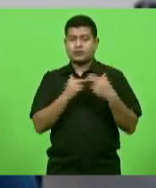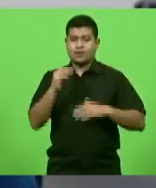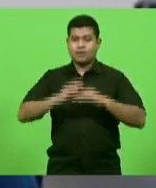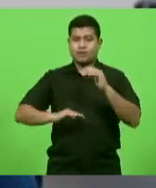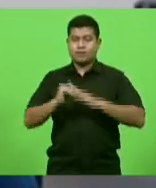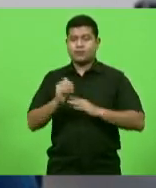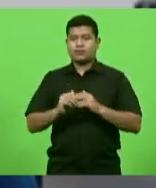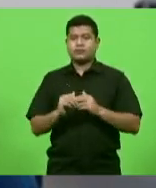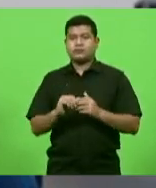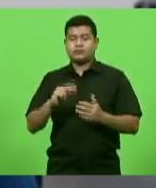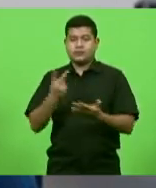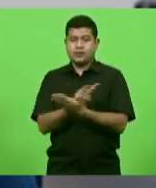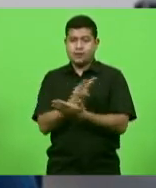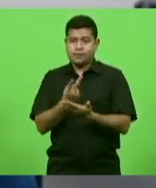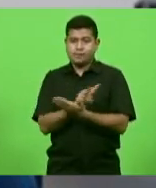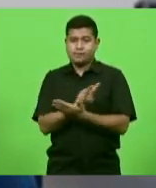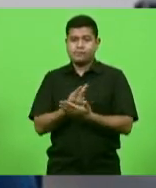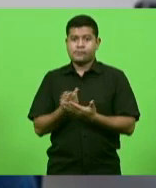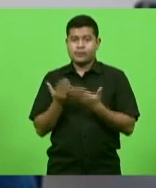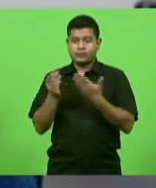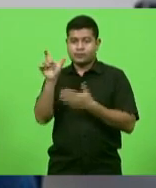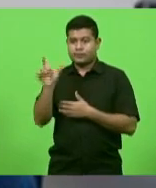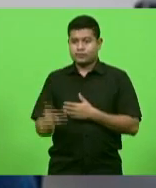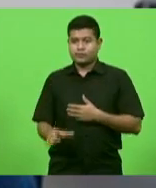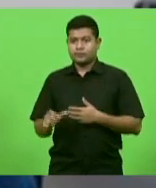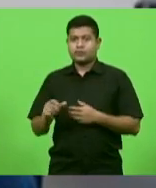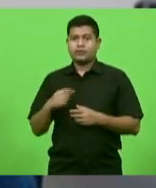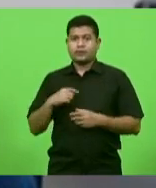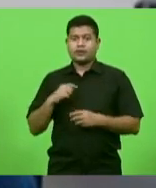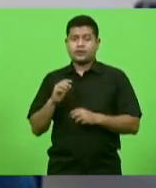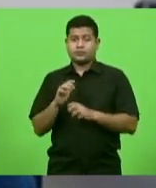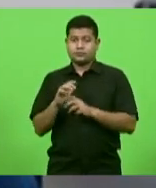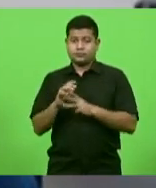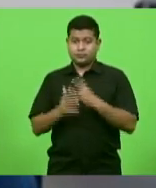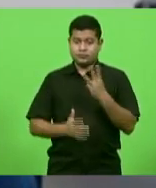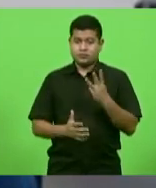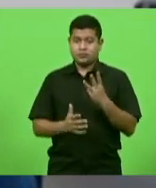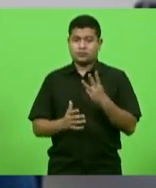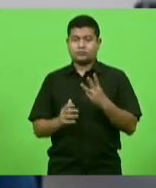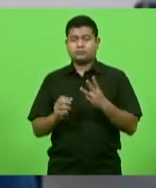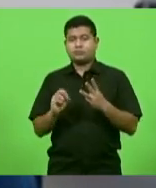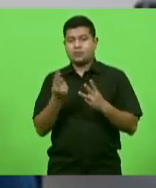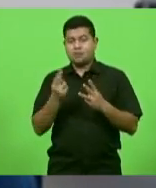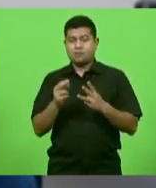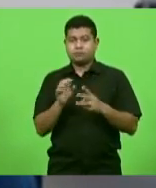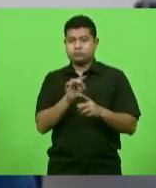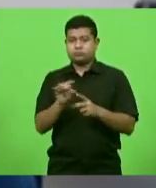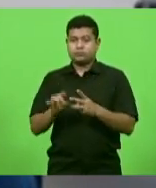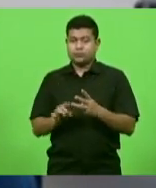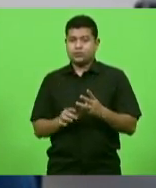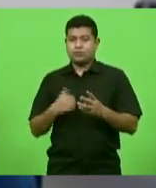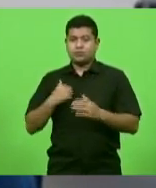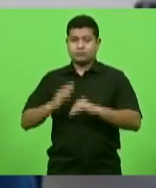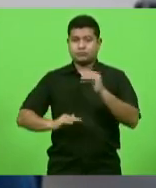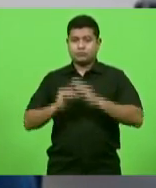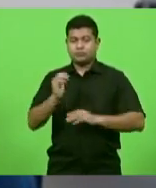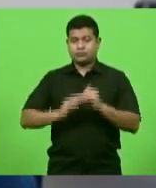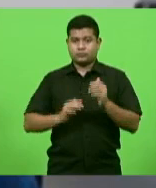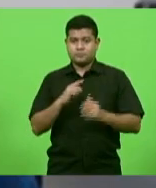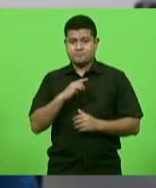sorte que o mesmo a gente pode com uma mesma conduta está sujeita mais de uma vez esferas a depender do contexto em que foi